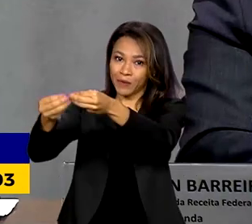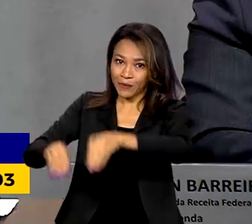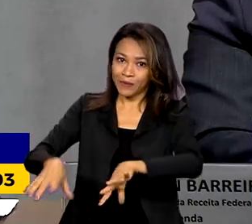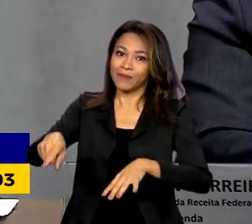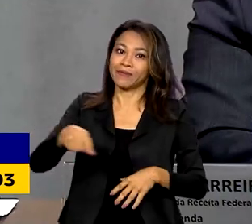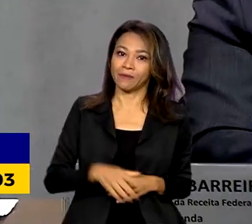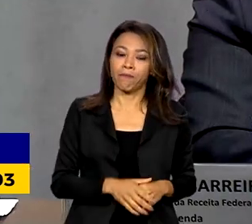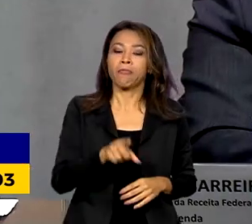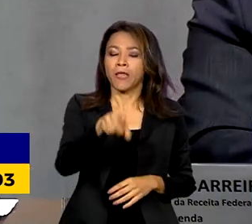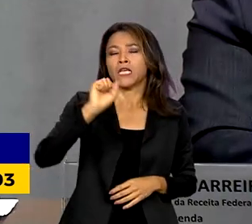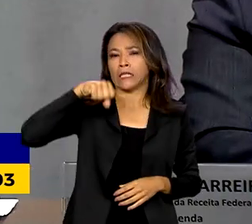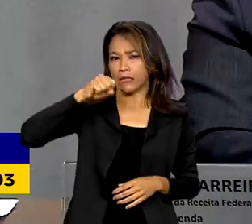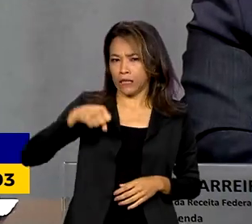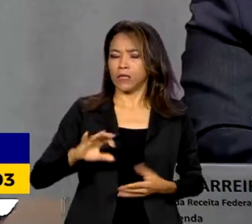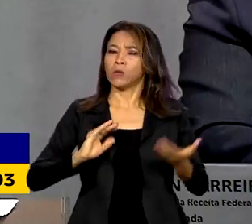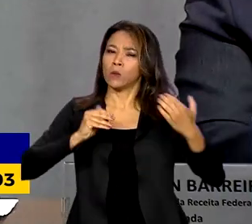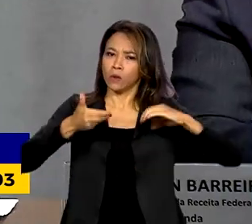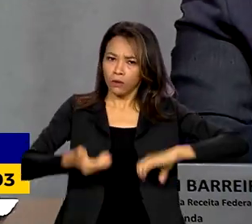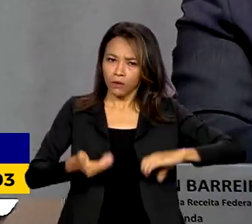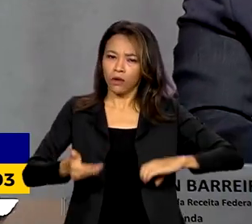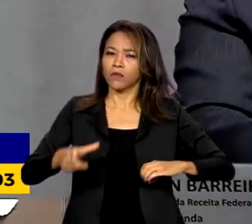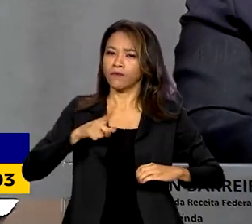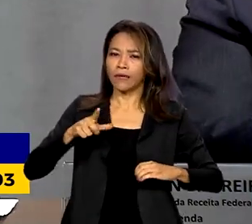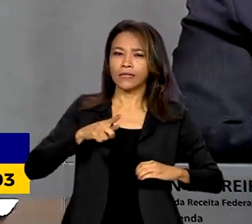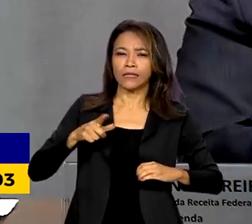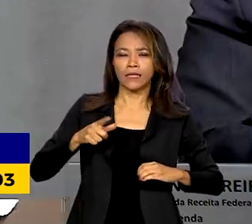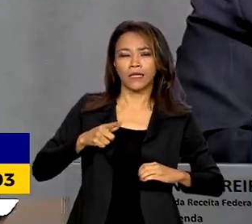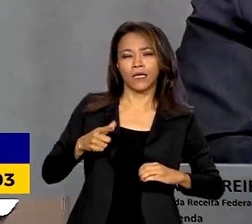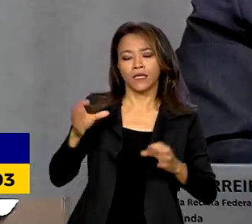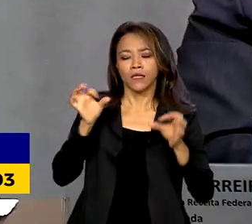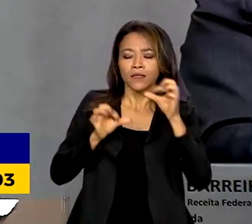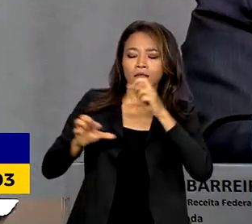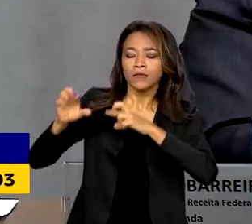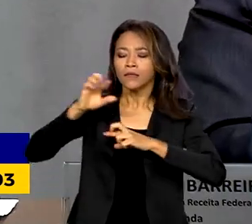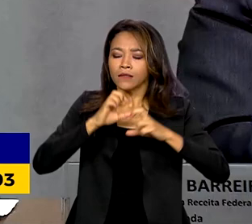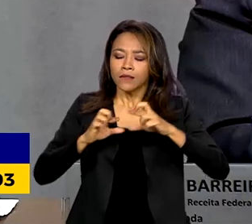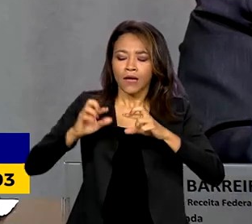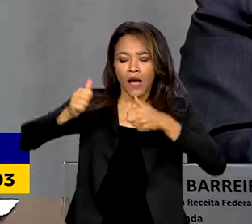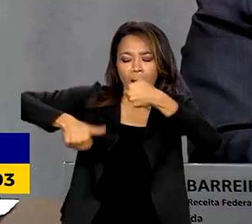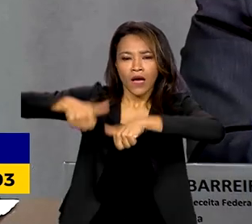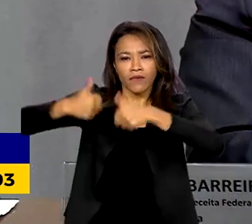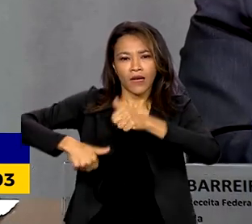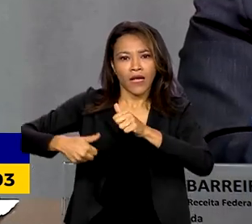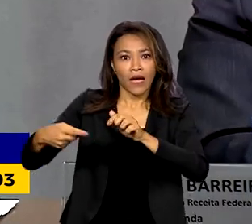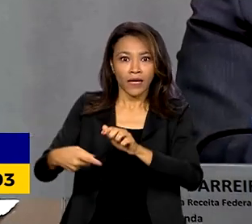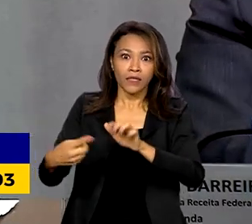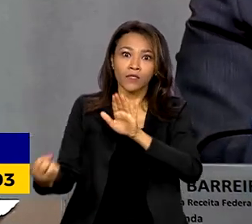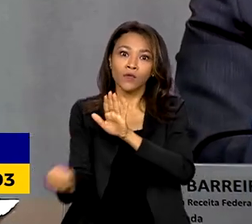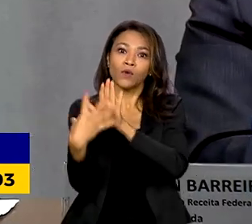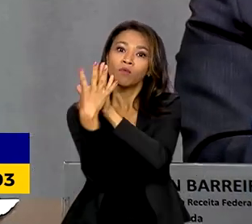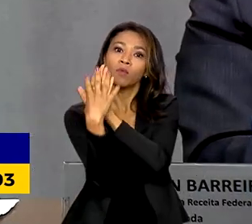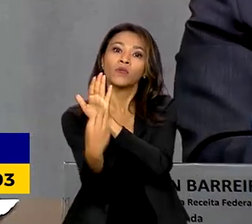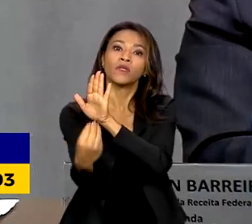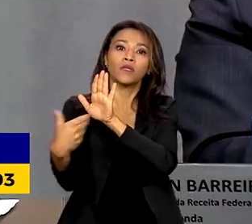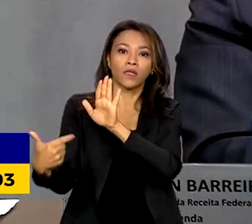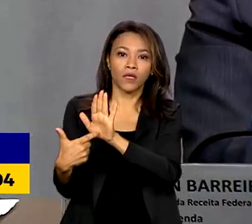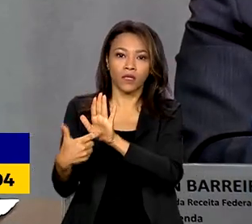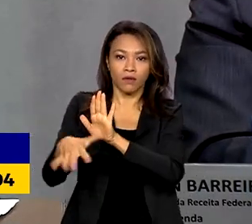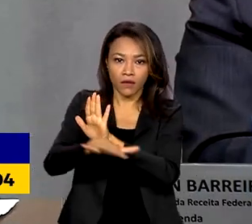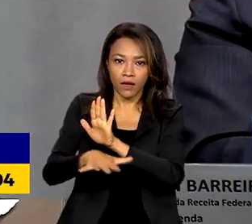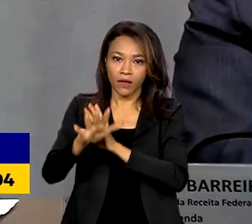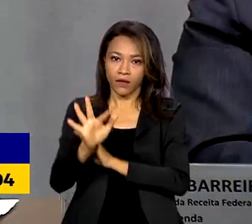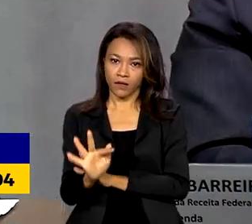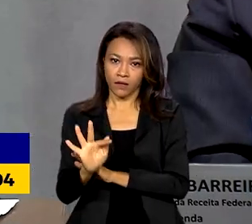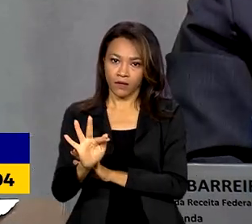sensibilidade de avaliar o novo acabou os fiscal e ver que acabou os fiscal ele é seria a saída